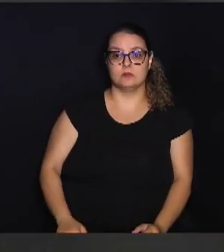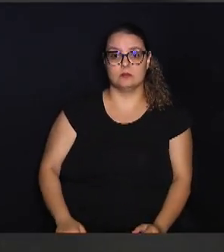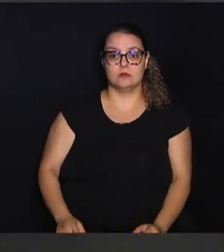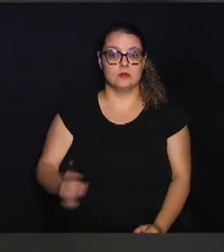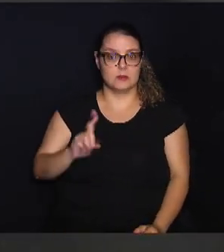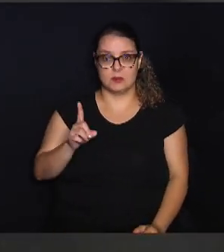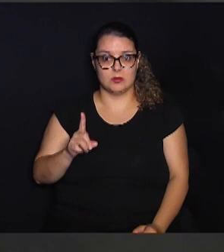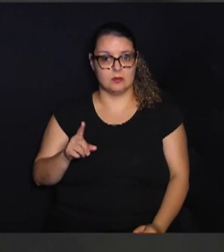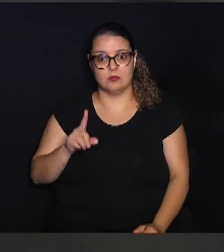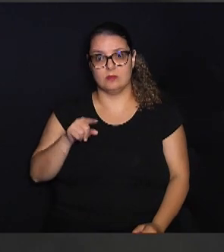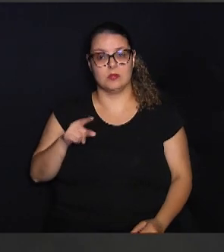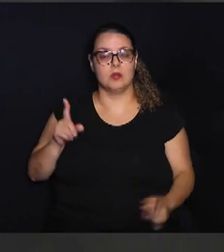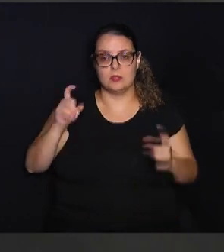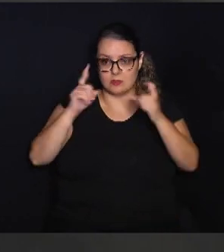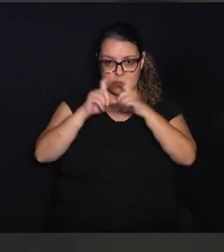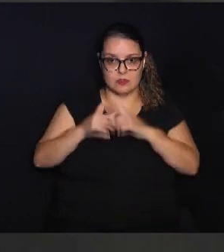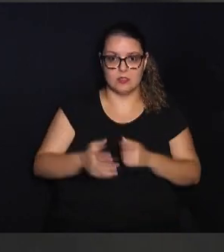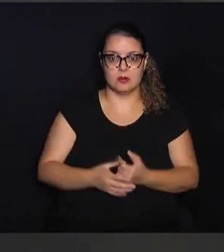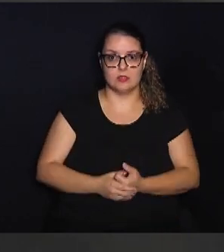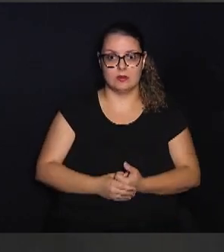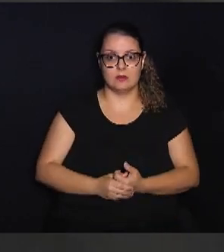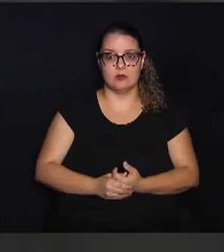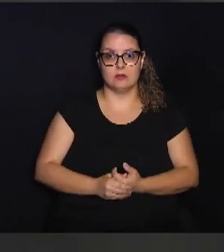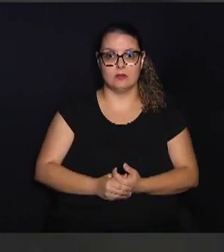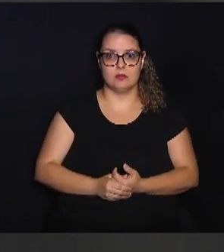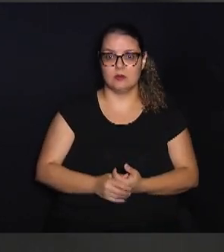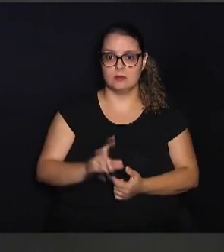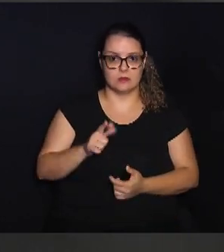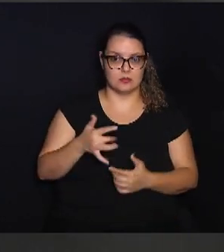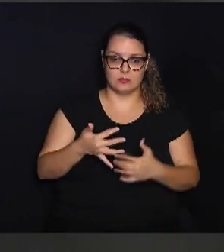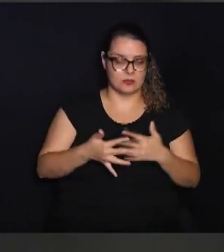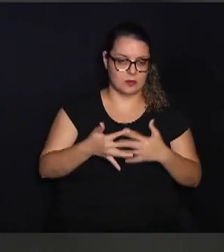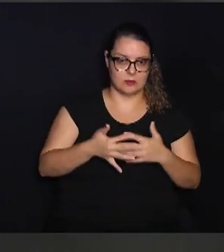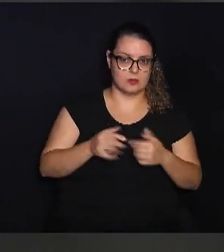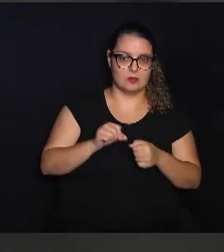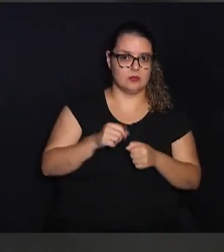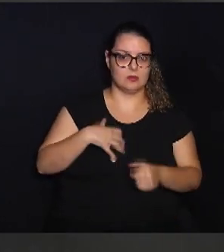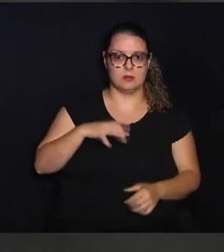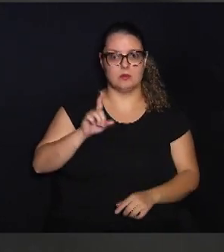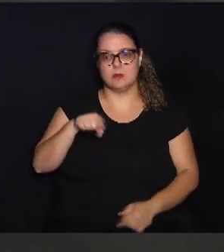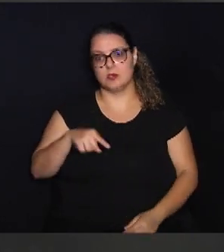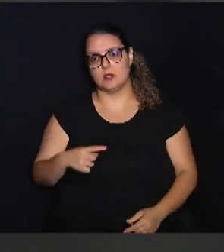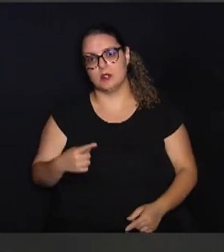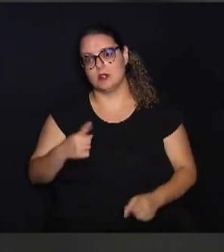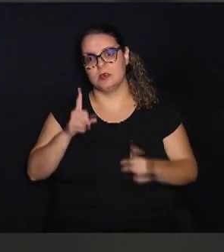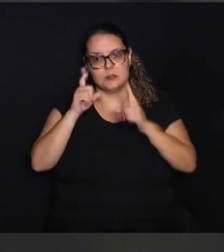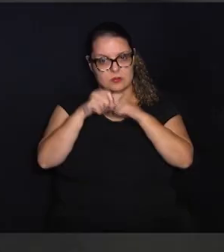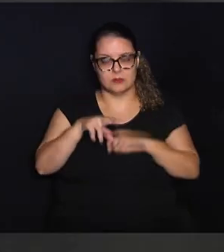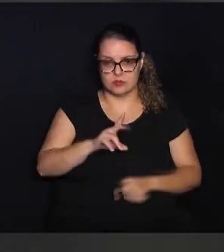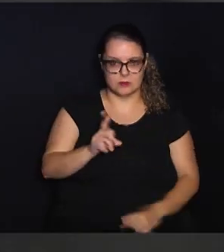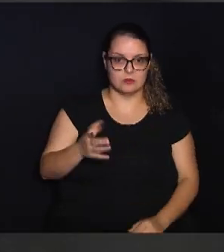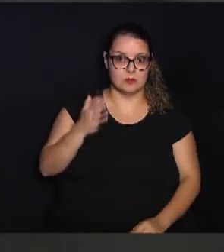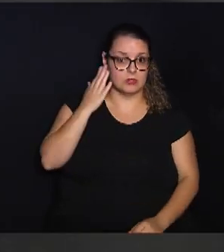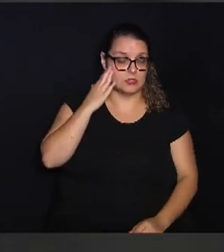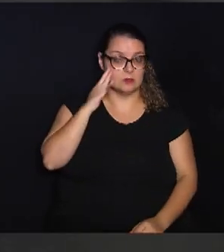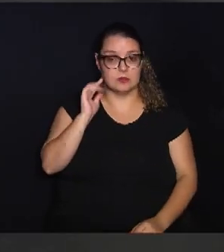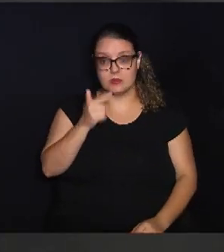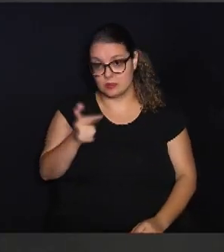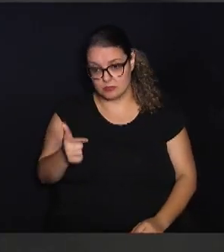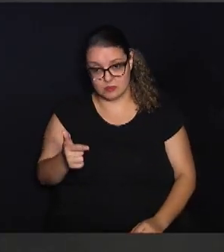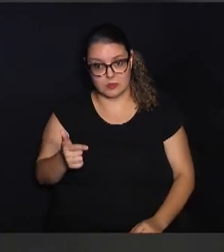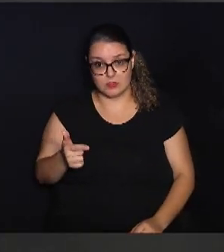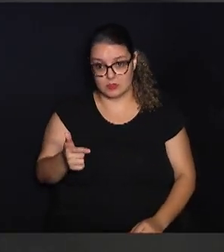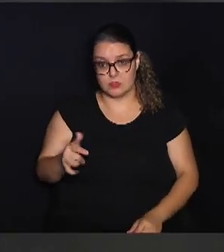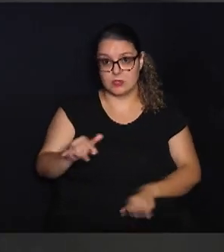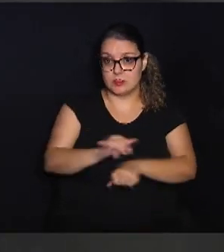ser difícil, eu não vou me impedir de fazer isso porque é difícil ou não, se a gente vai, mesmo sabendo que não tem as mesmas armas